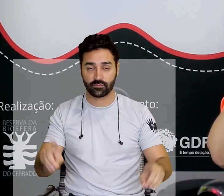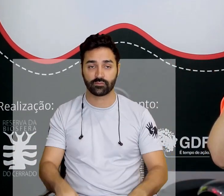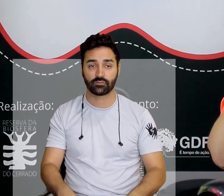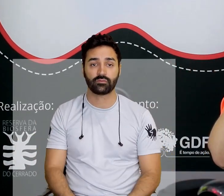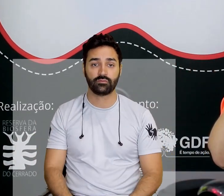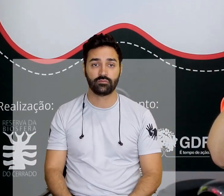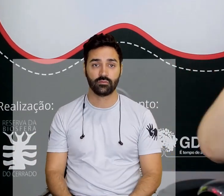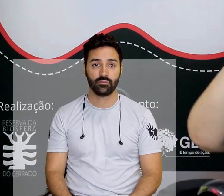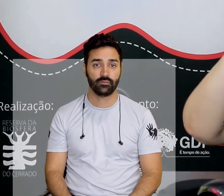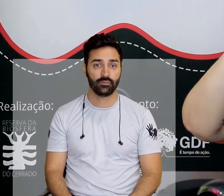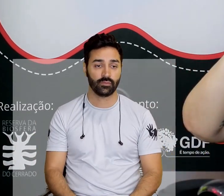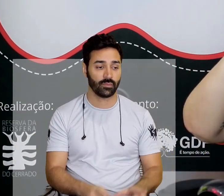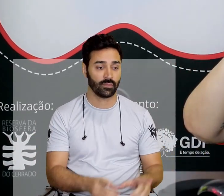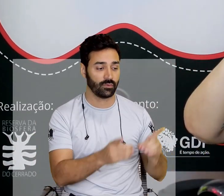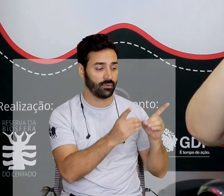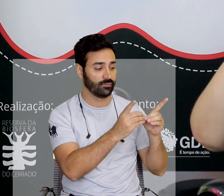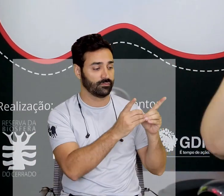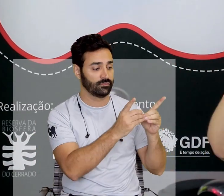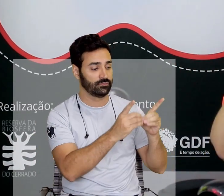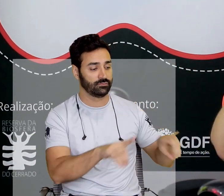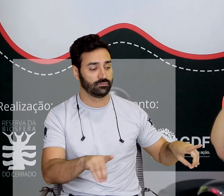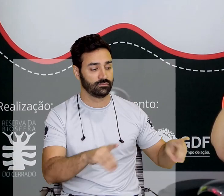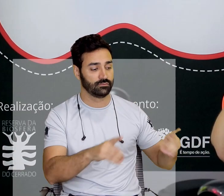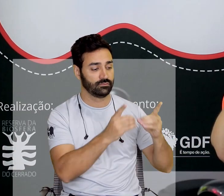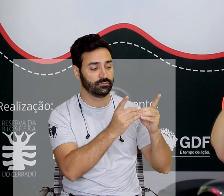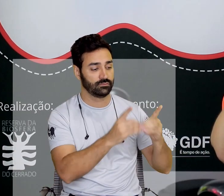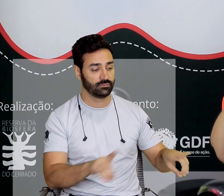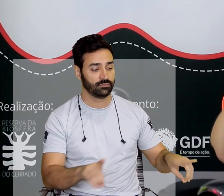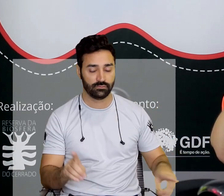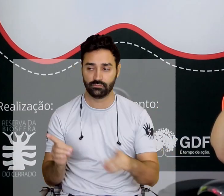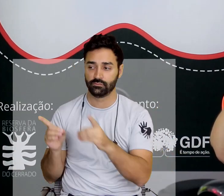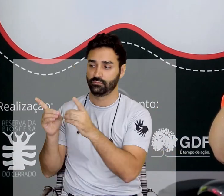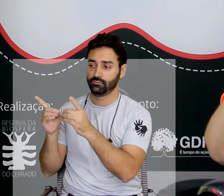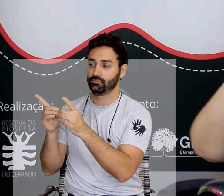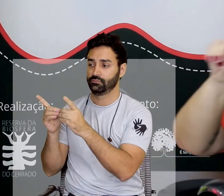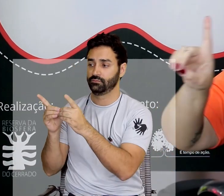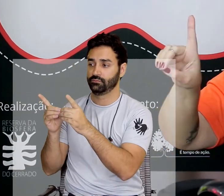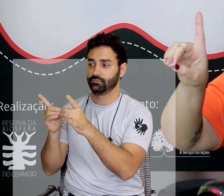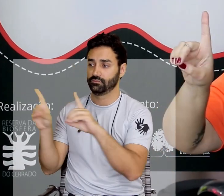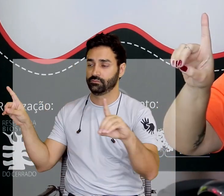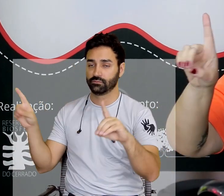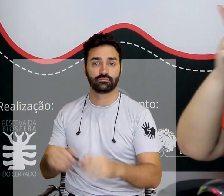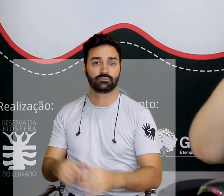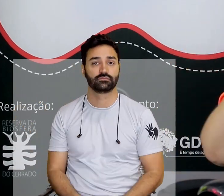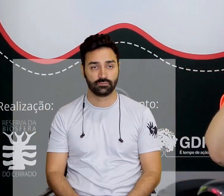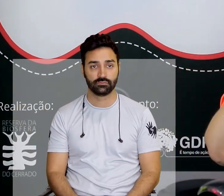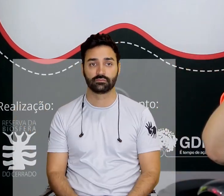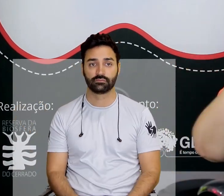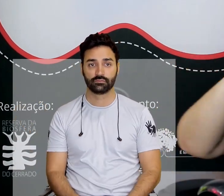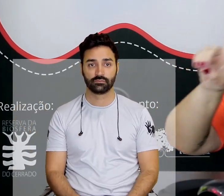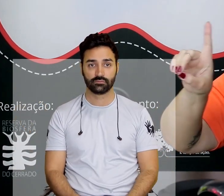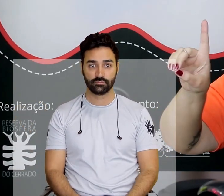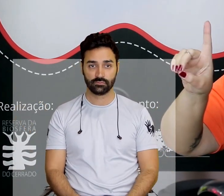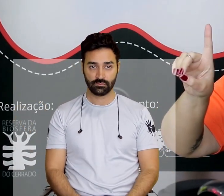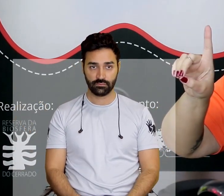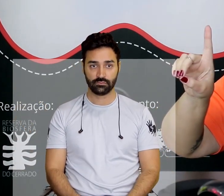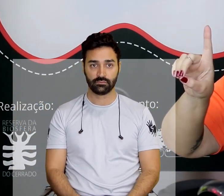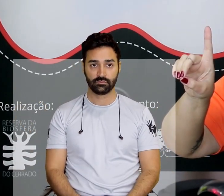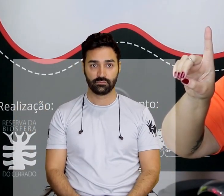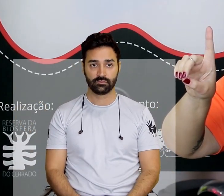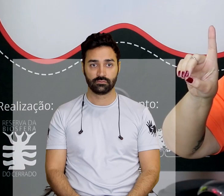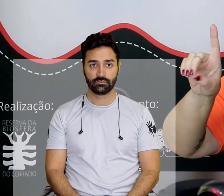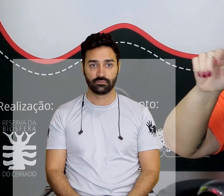Então, ó, 2 mãos em D, encosta os dedos e abre, e separa. Divorciar.